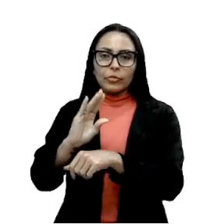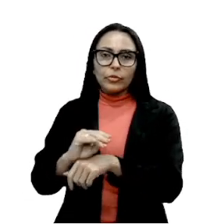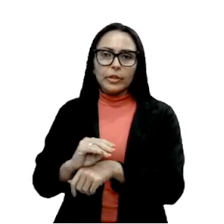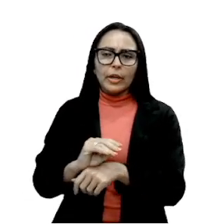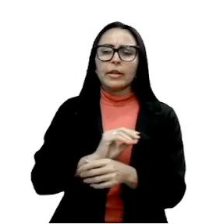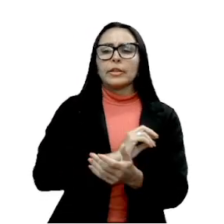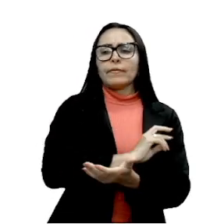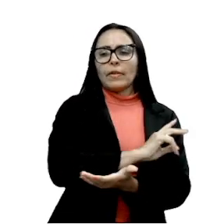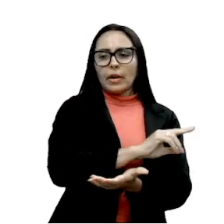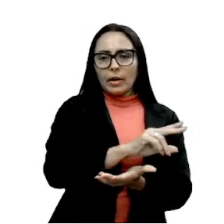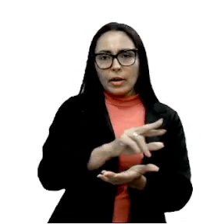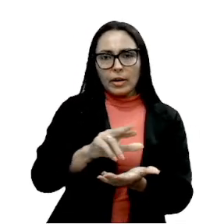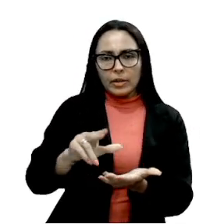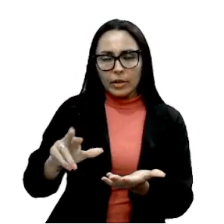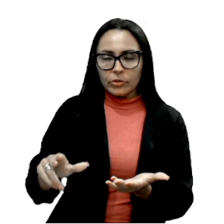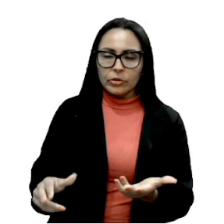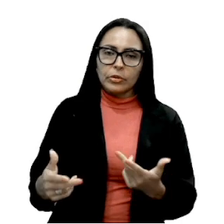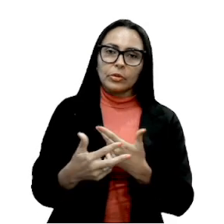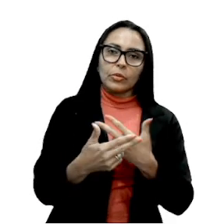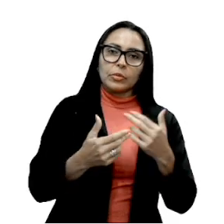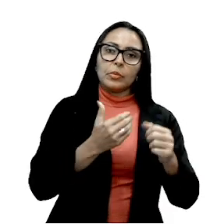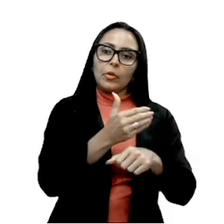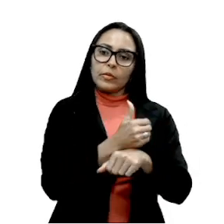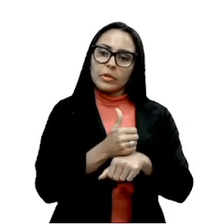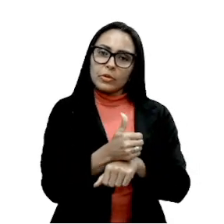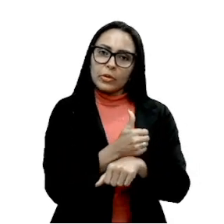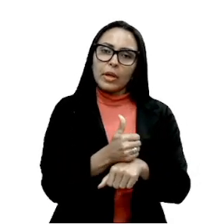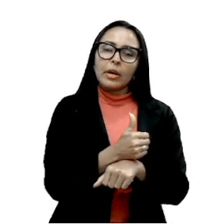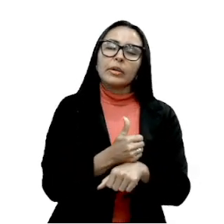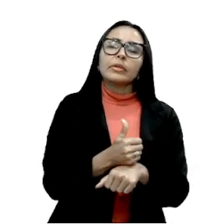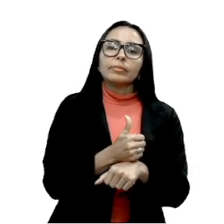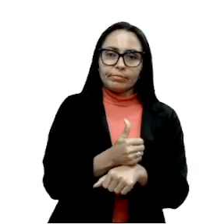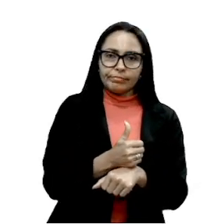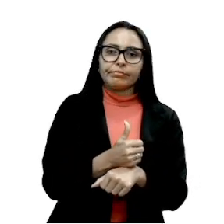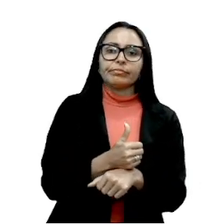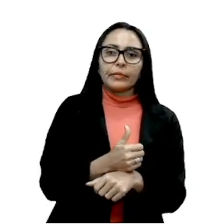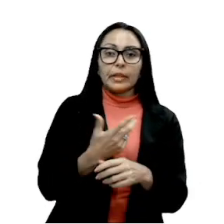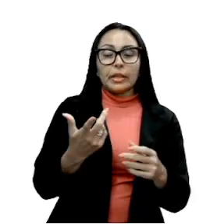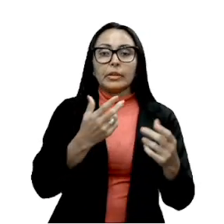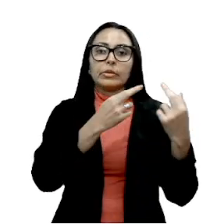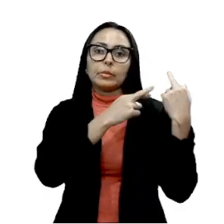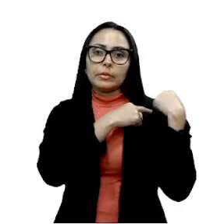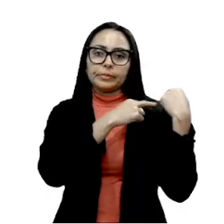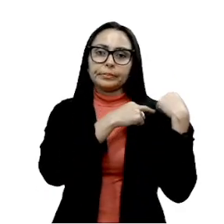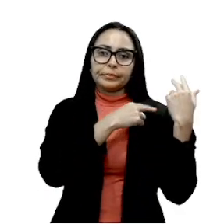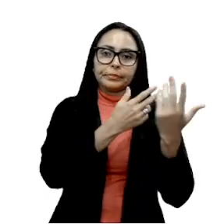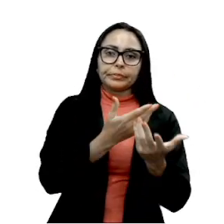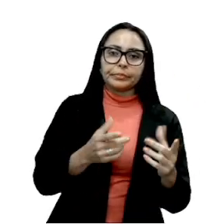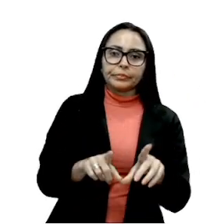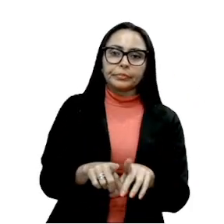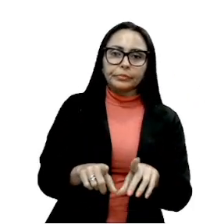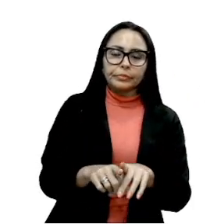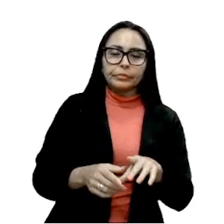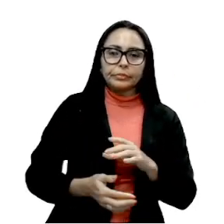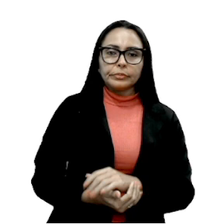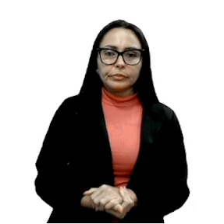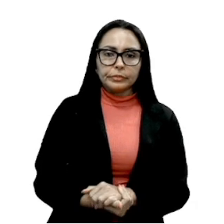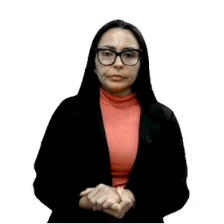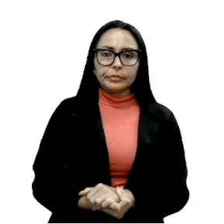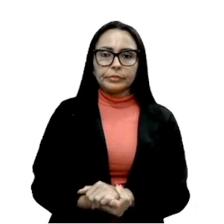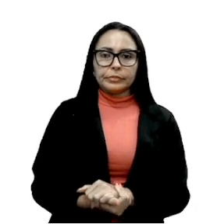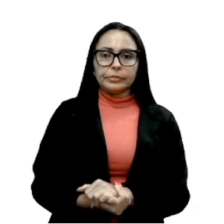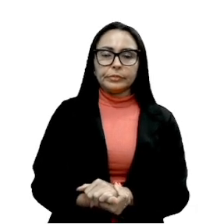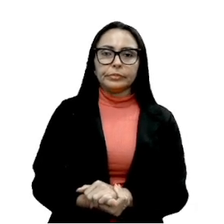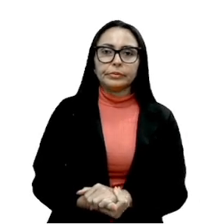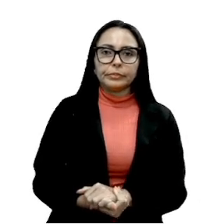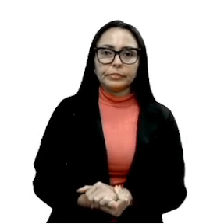tipos tem vários profissionais na equipe, vai depender, claro, do orçamento, né? Os papéis, também os protagonistas, antagonistas, tudo isso aí vai ser